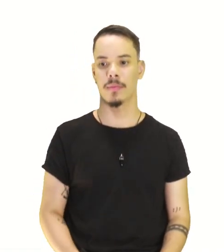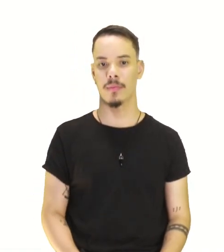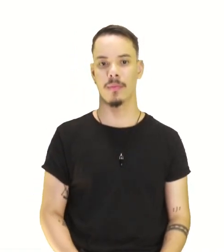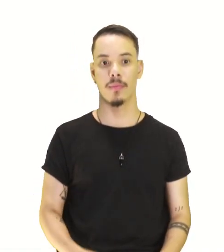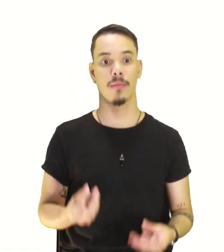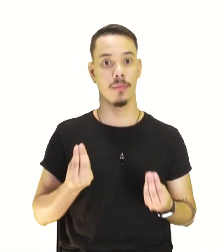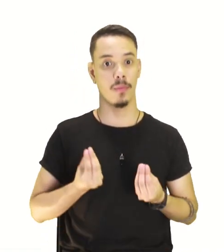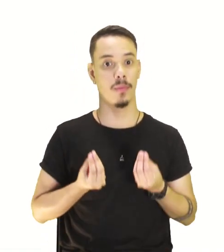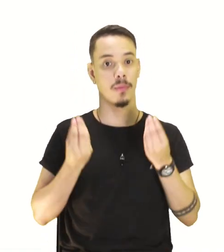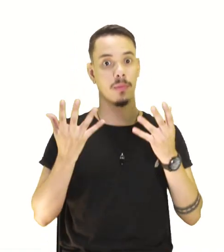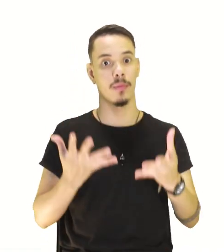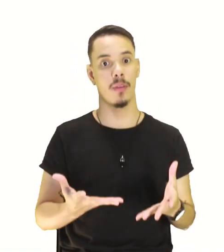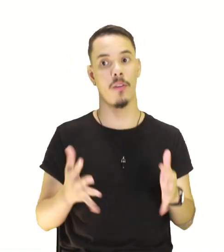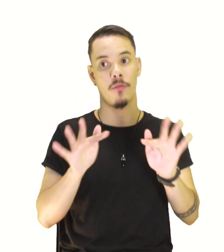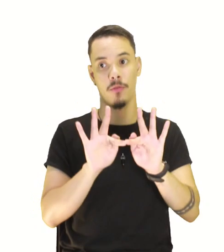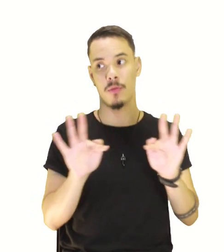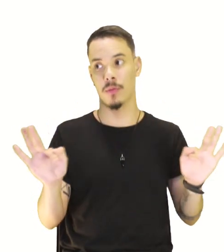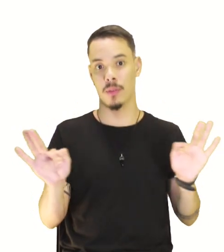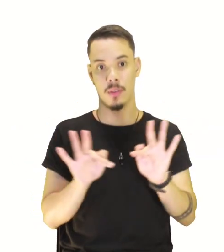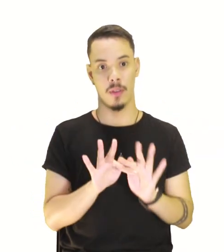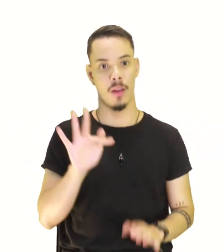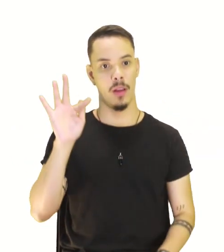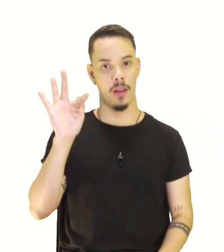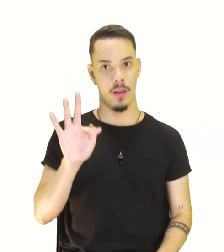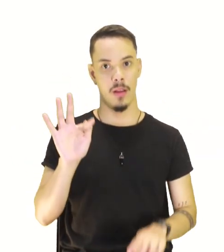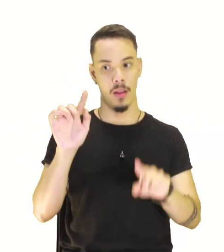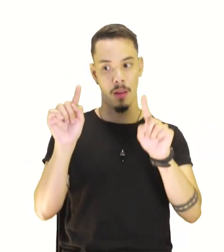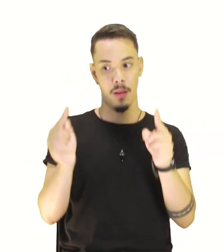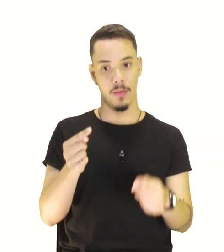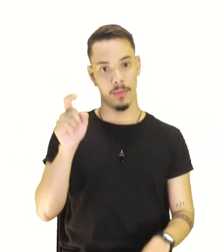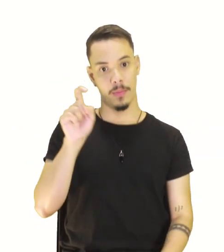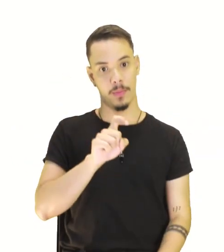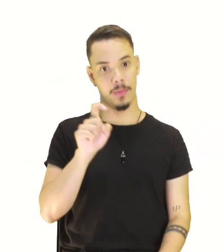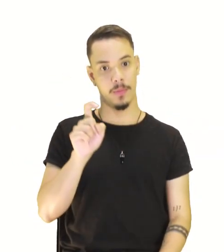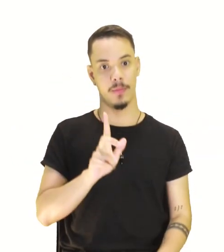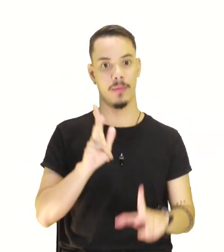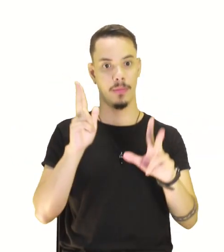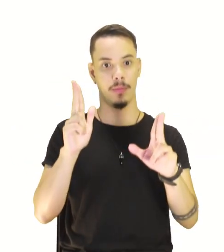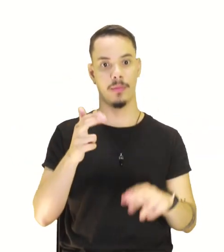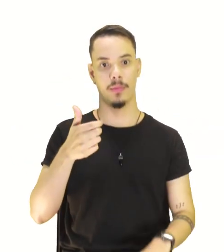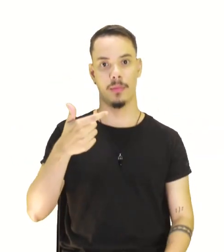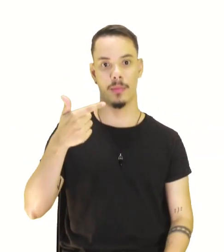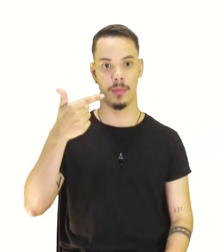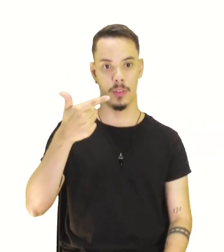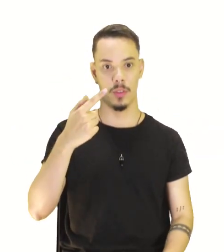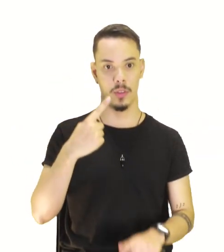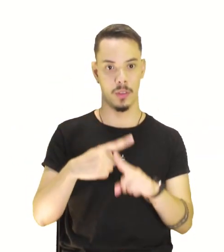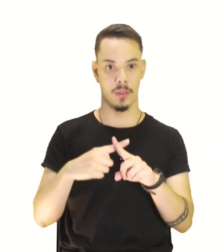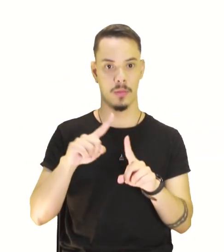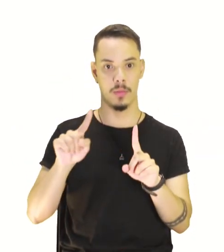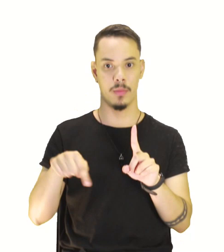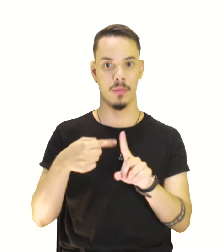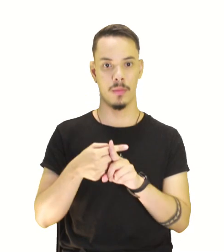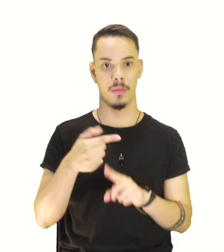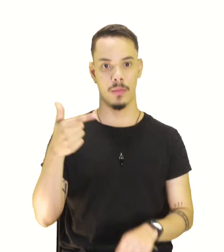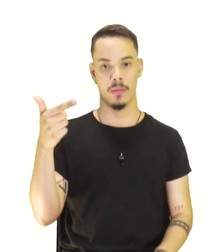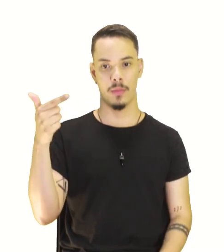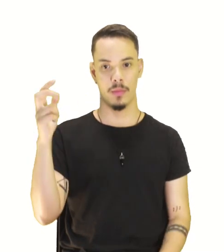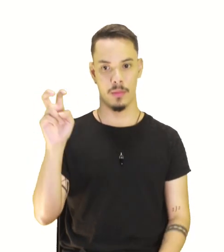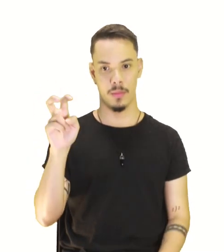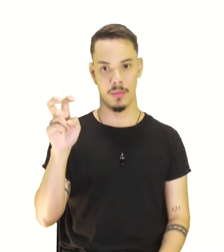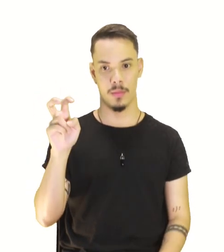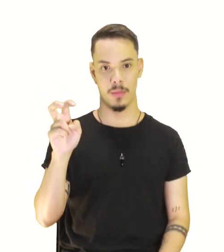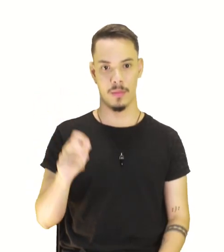Dada a função definida por f de x igual a 5x mais 2. Tá, é 5x mais 2x. Está